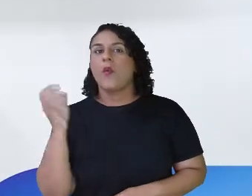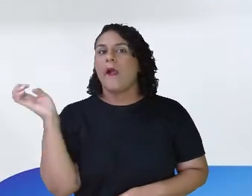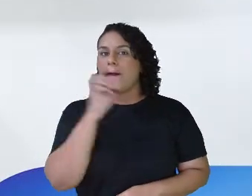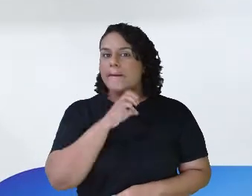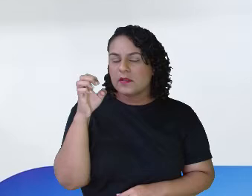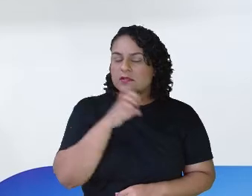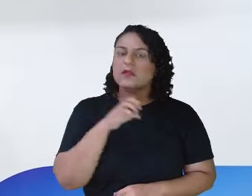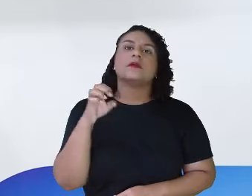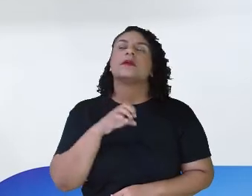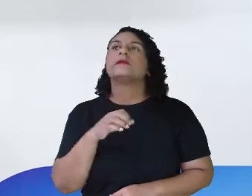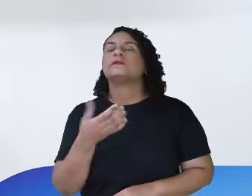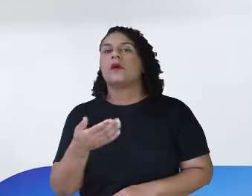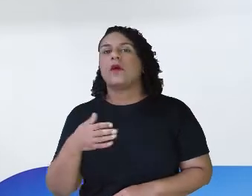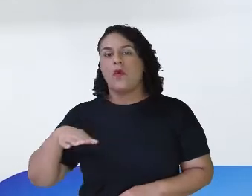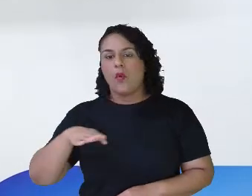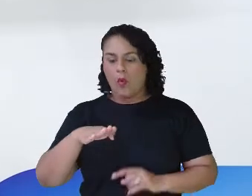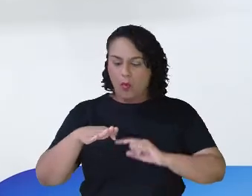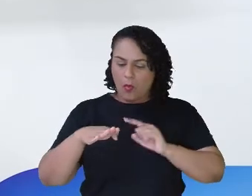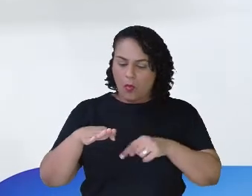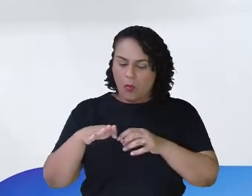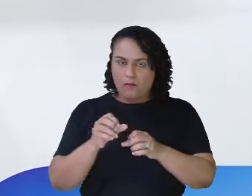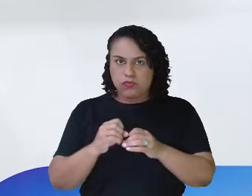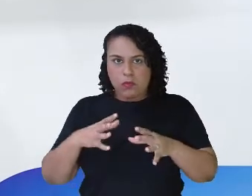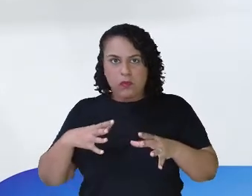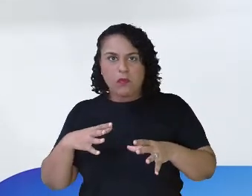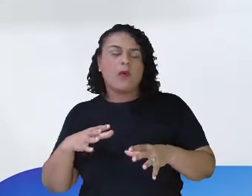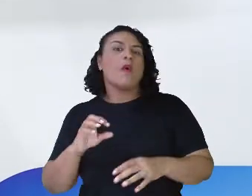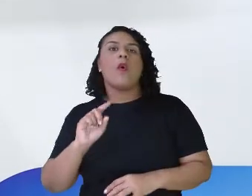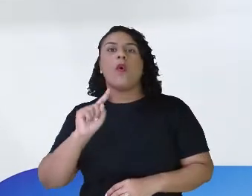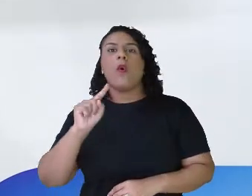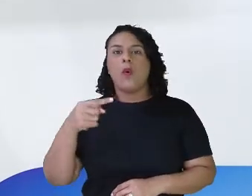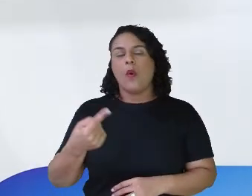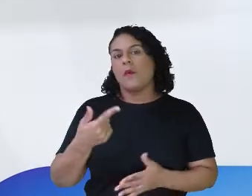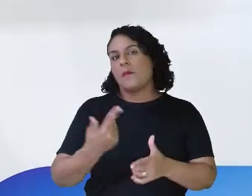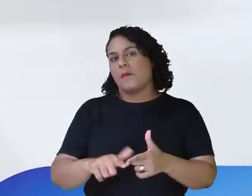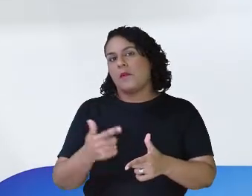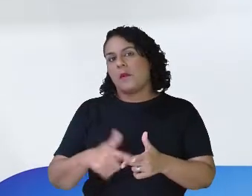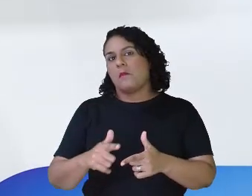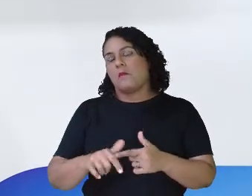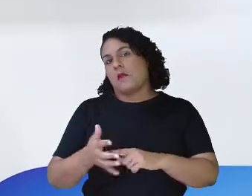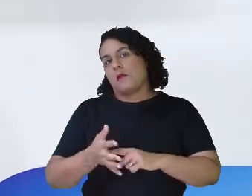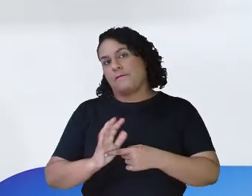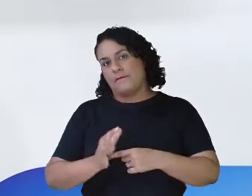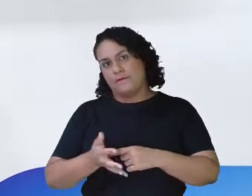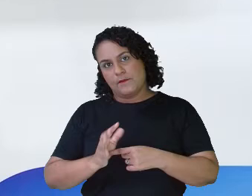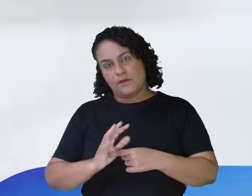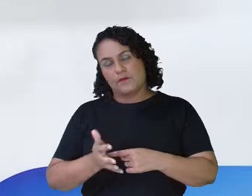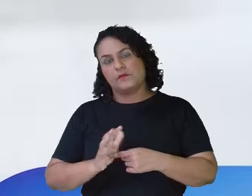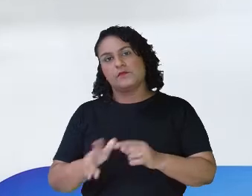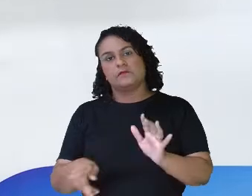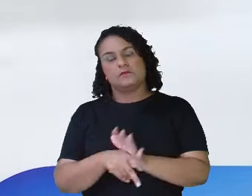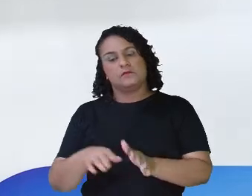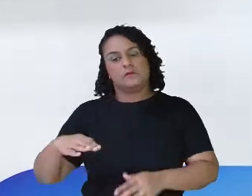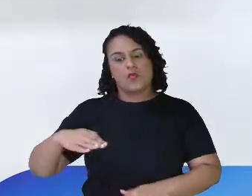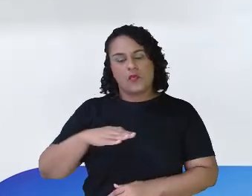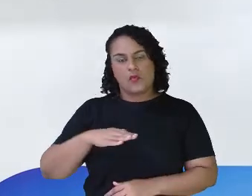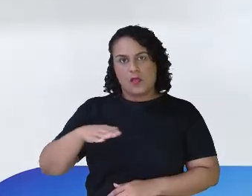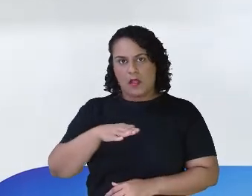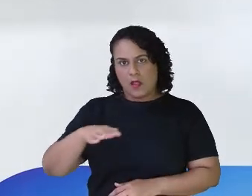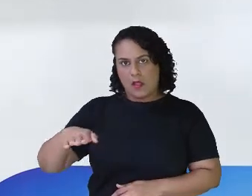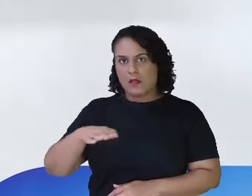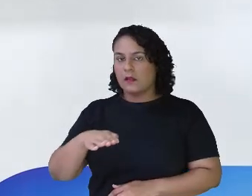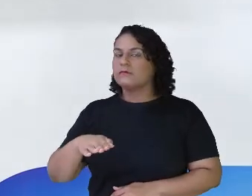emergência, o pneu furou, ou então deu um problema mecânico no carro, é importante que